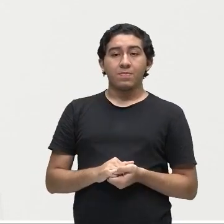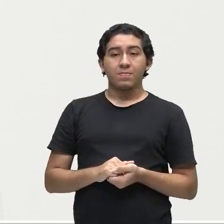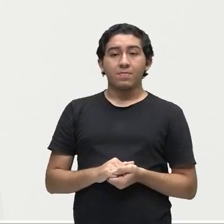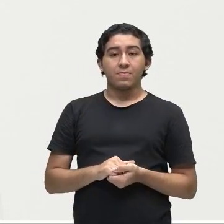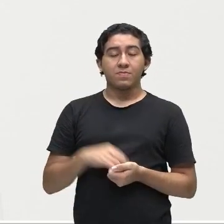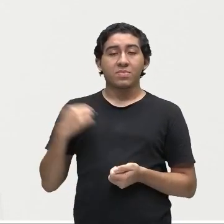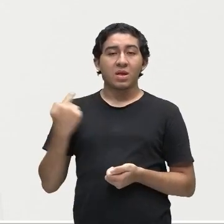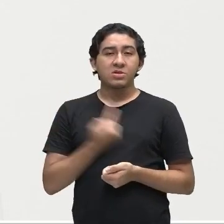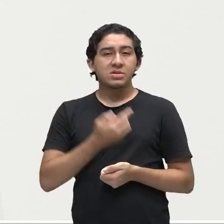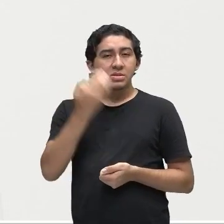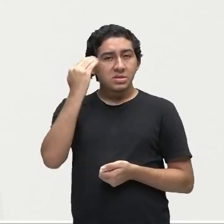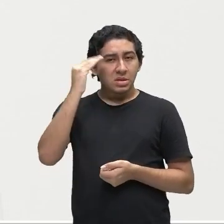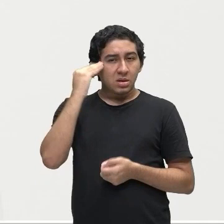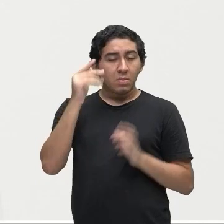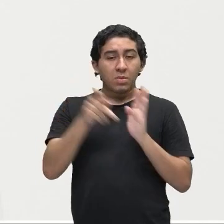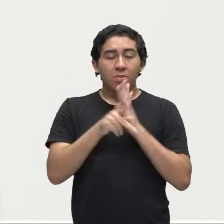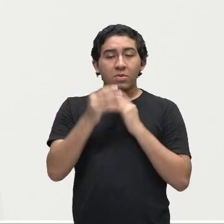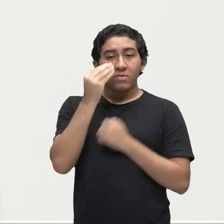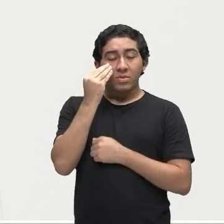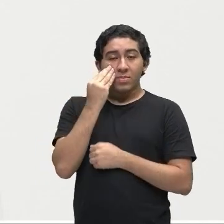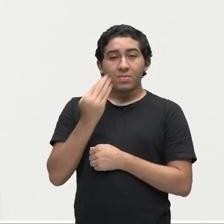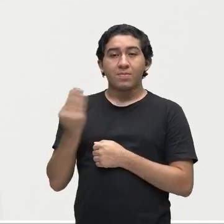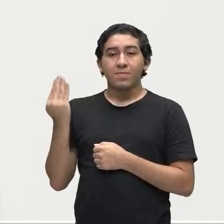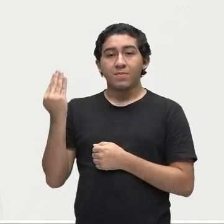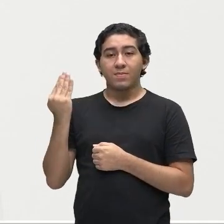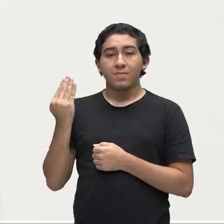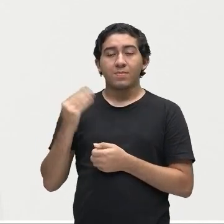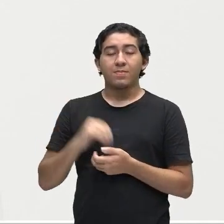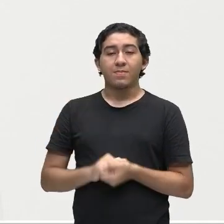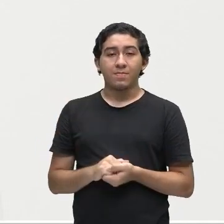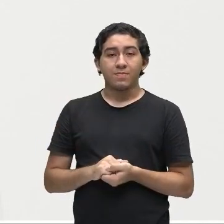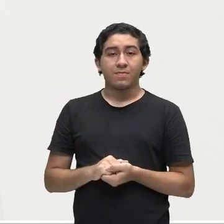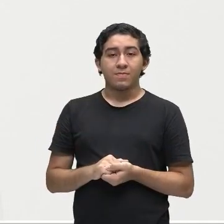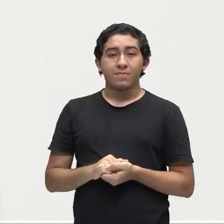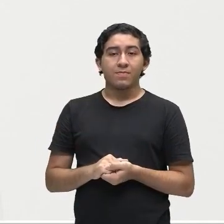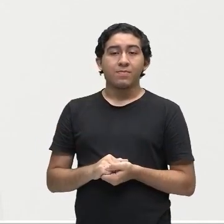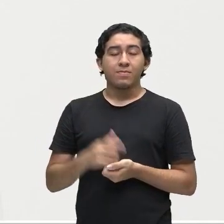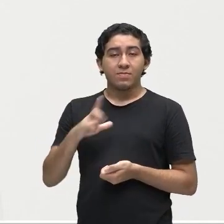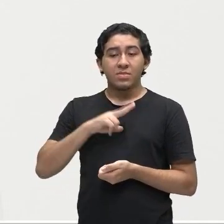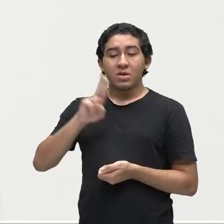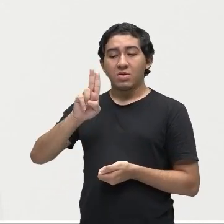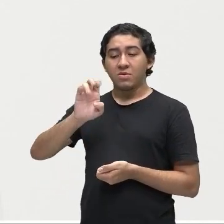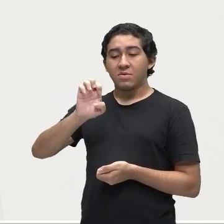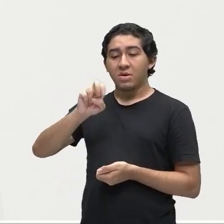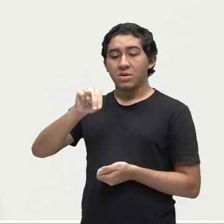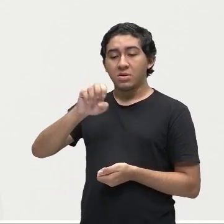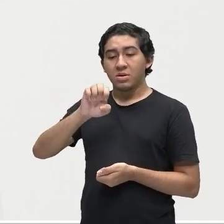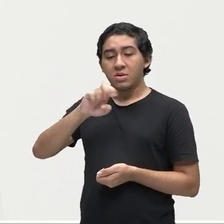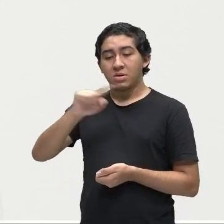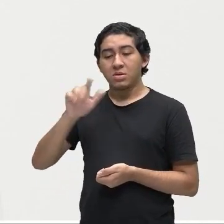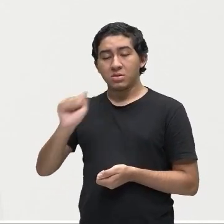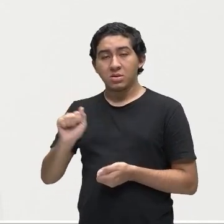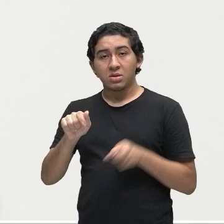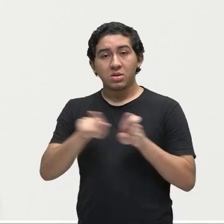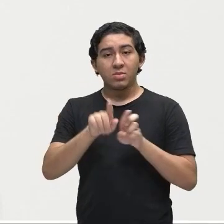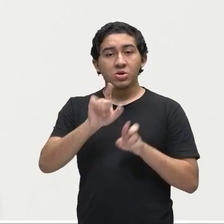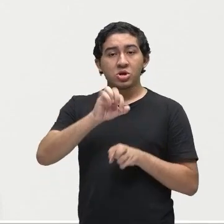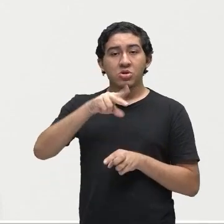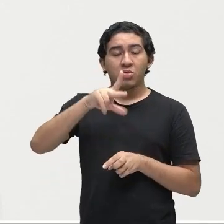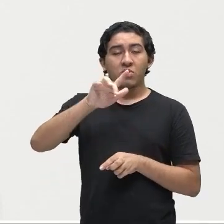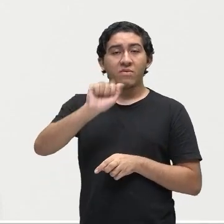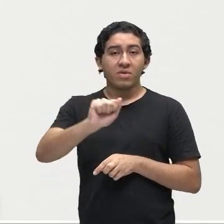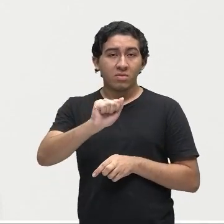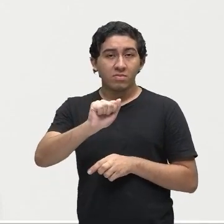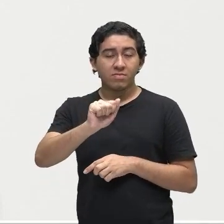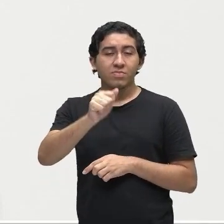falando dos eixos, olha só, nós vamos ter aqui Veneza e Gênova, e ela dominava